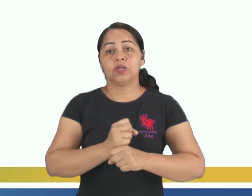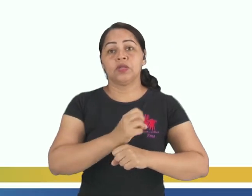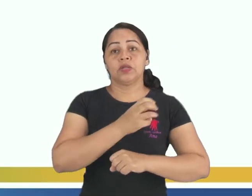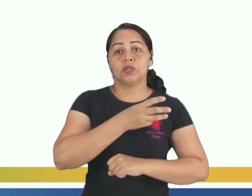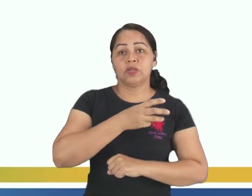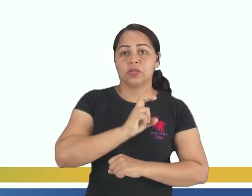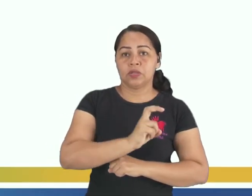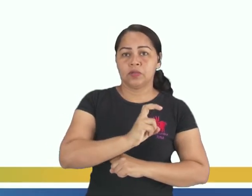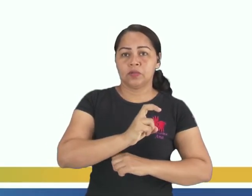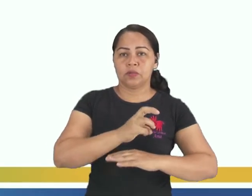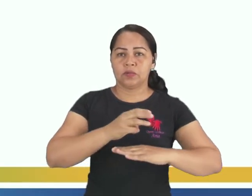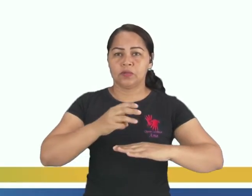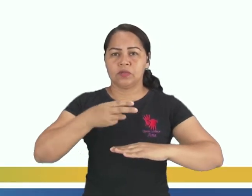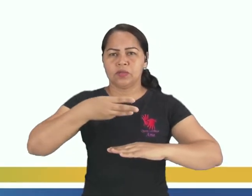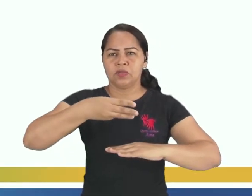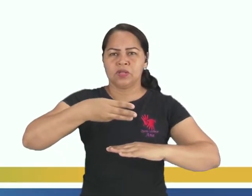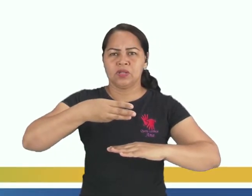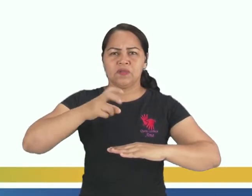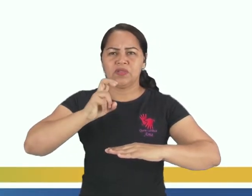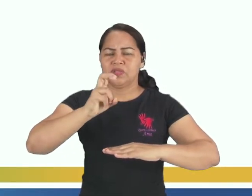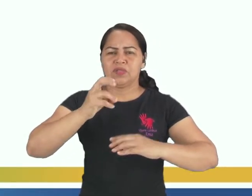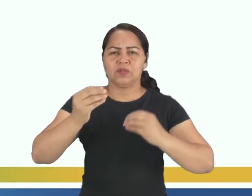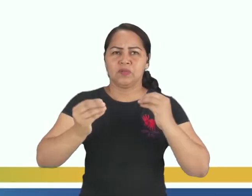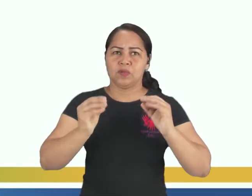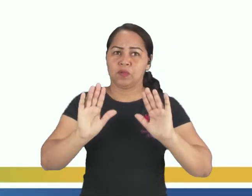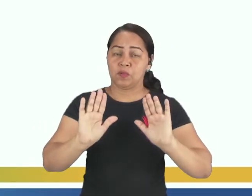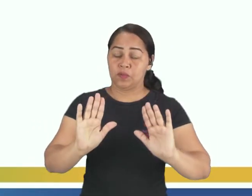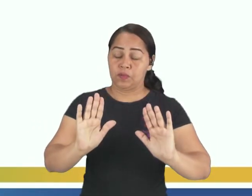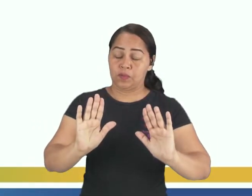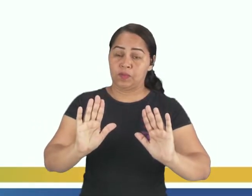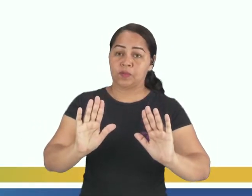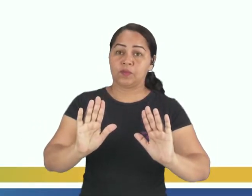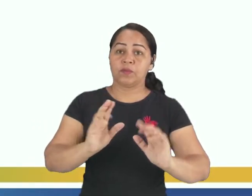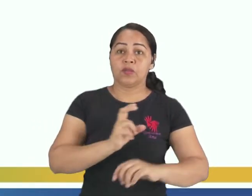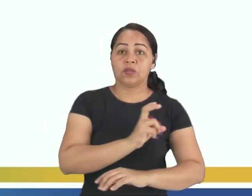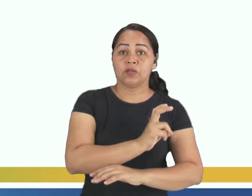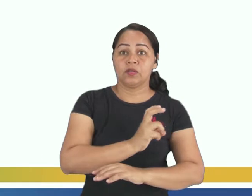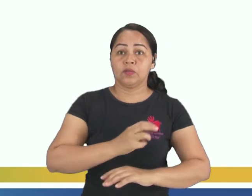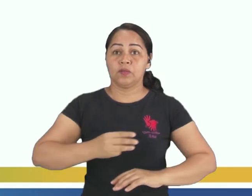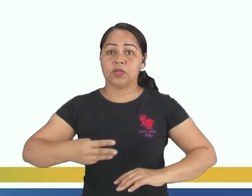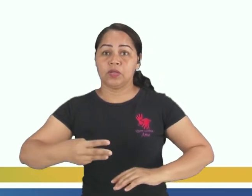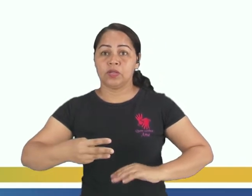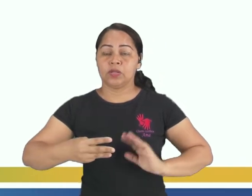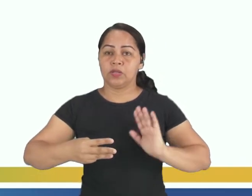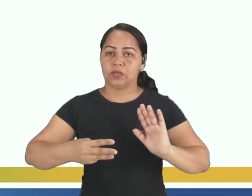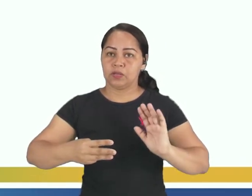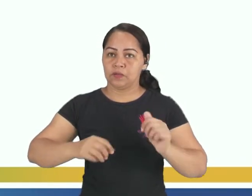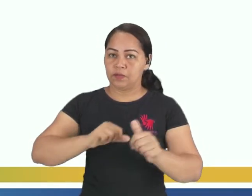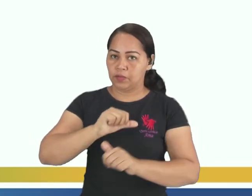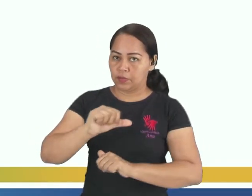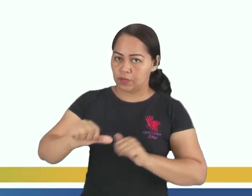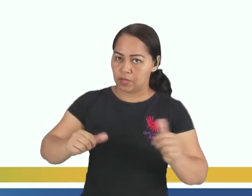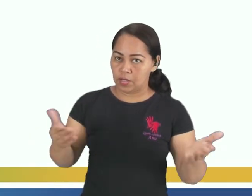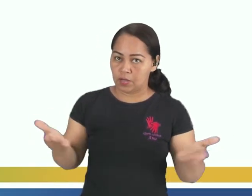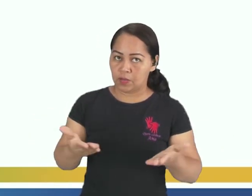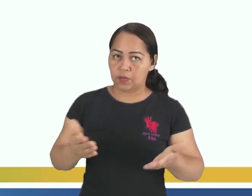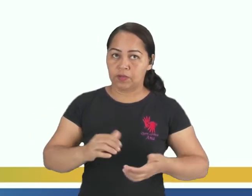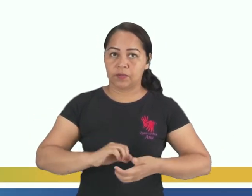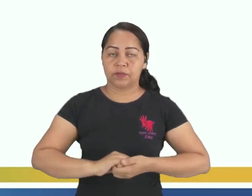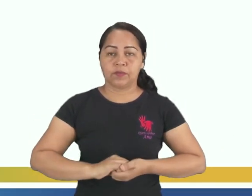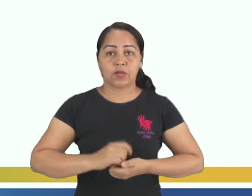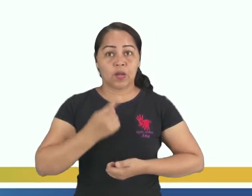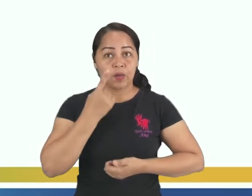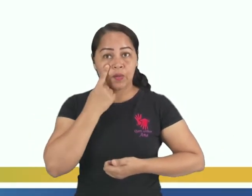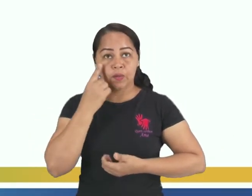5. Opa! Isso é 3, né? Usando uma das propriedades que nós vimos. Então é justamente isso que nós vamos fazer. Eu